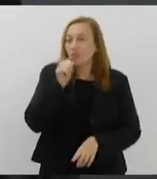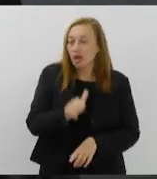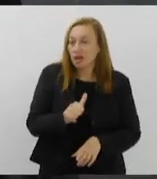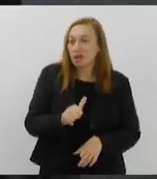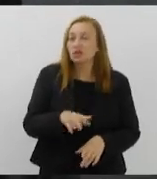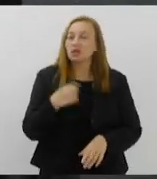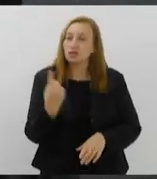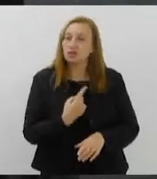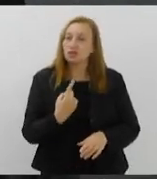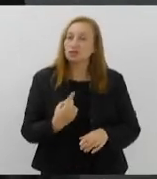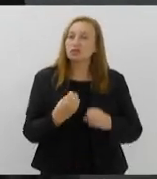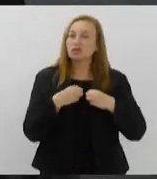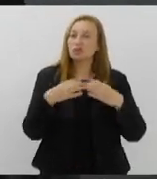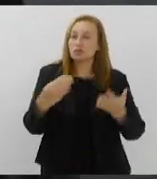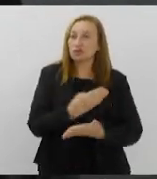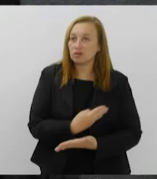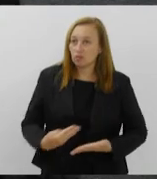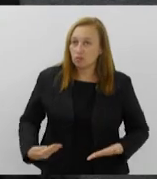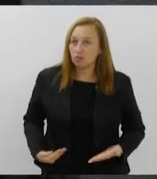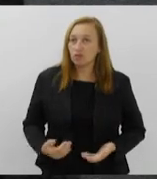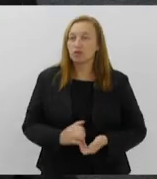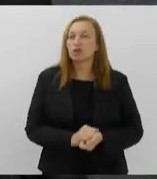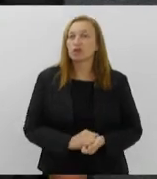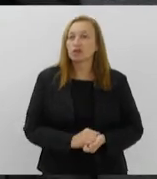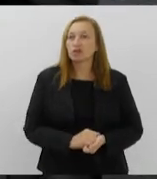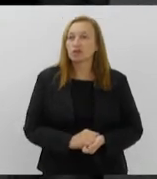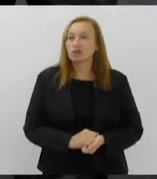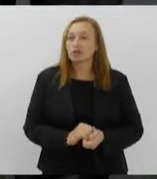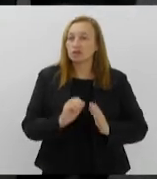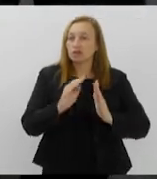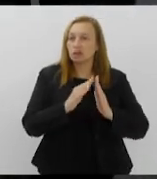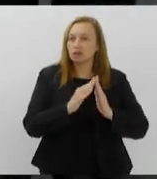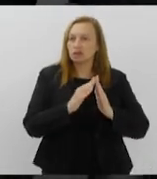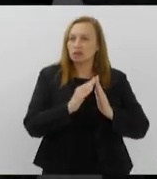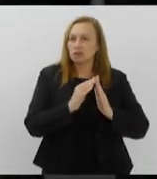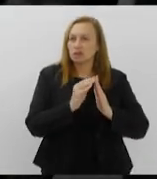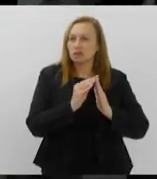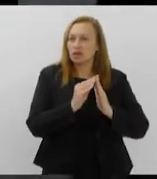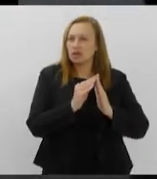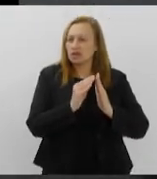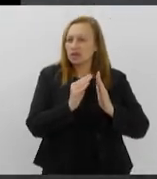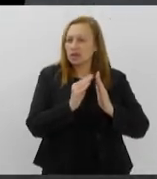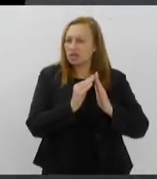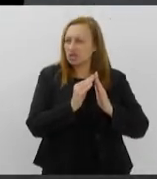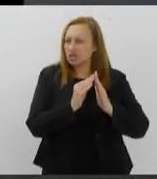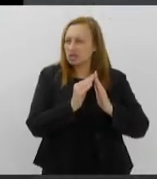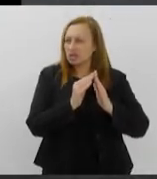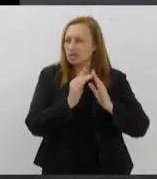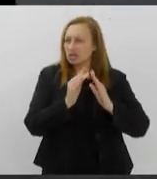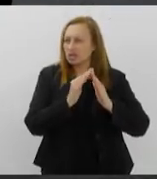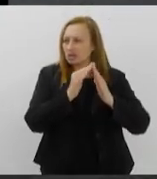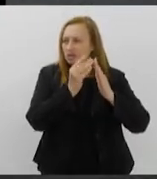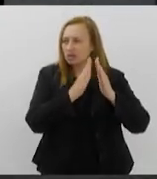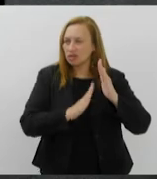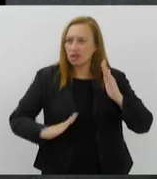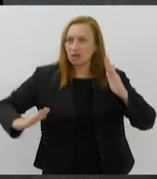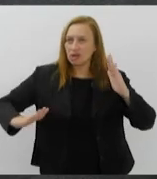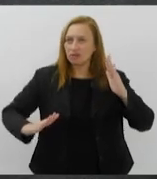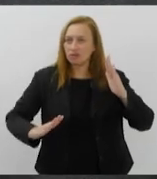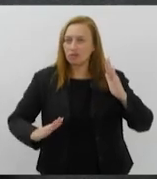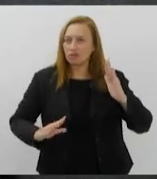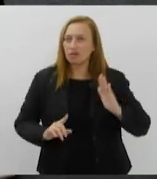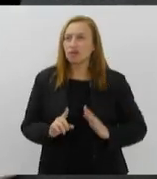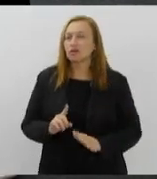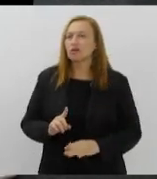Nós realizamos essa audiência pública no terreiro de Mãe Meninazinha de Oxum, lá em São João de Meriti.